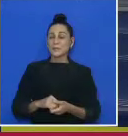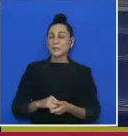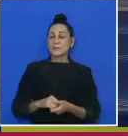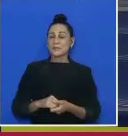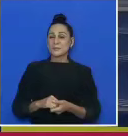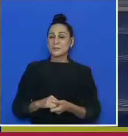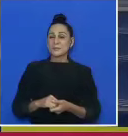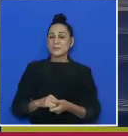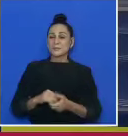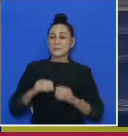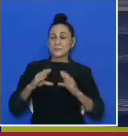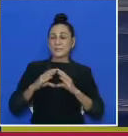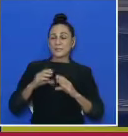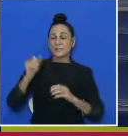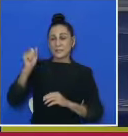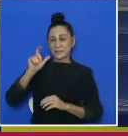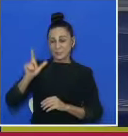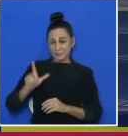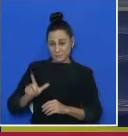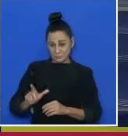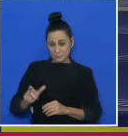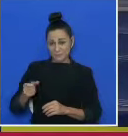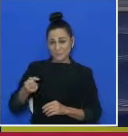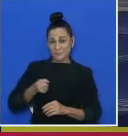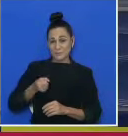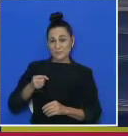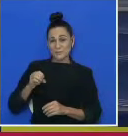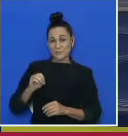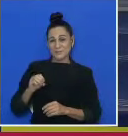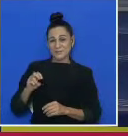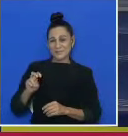Quarta bola, bola azul número 05.